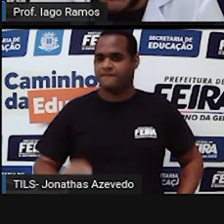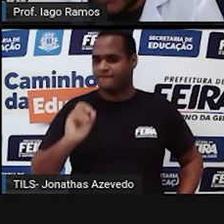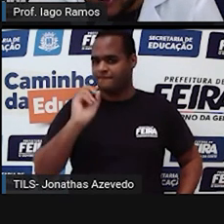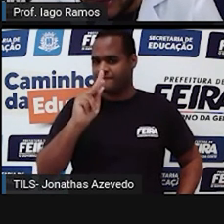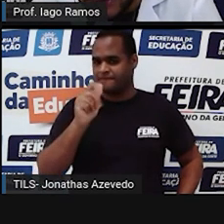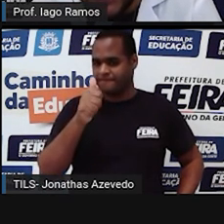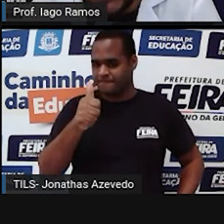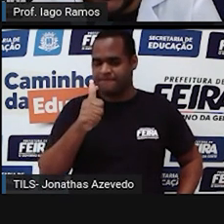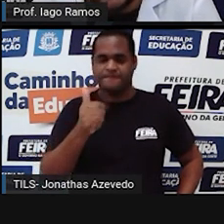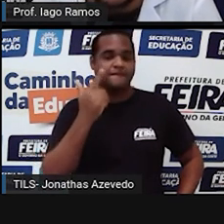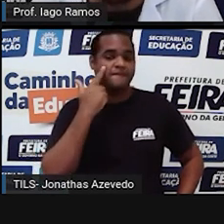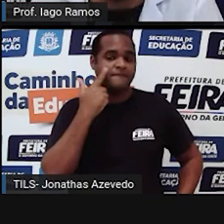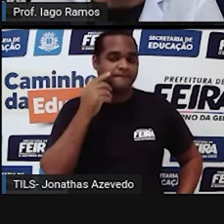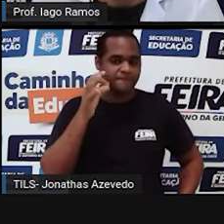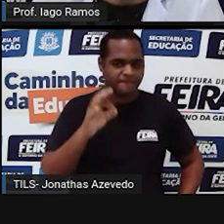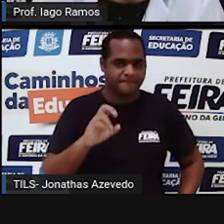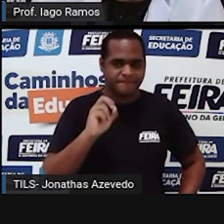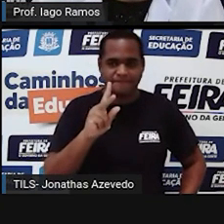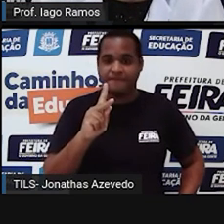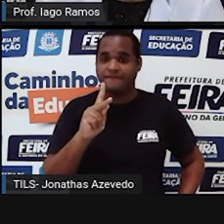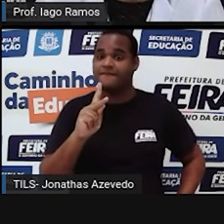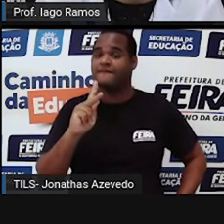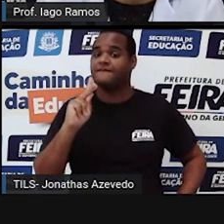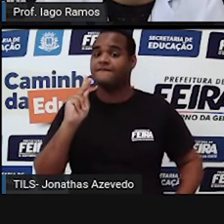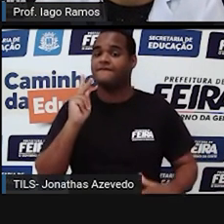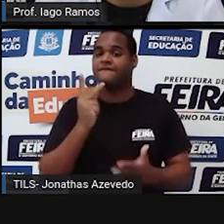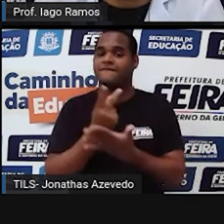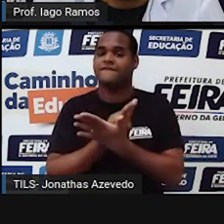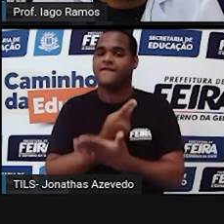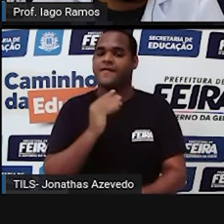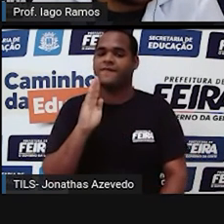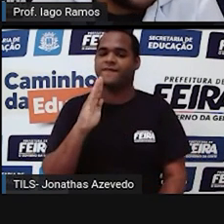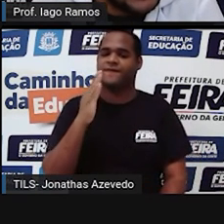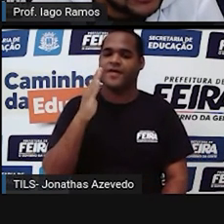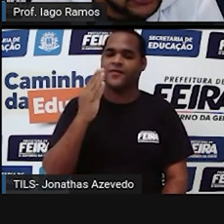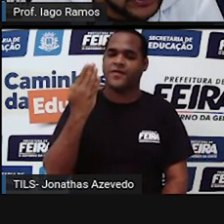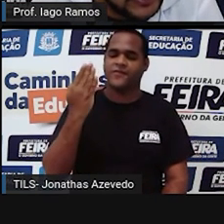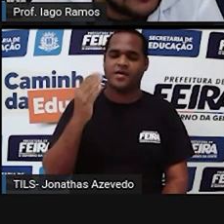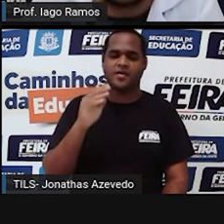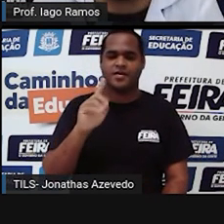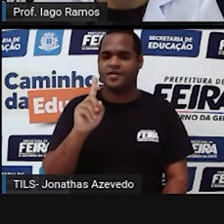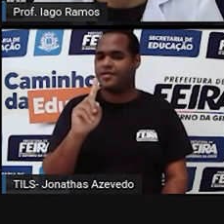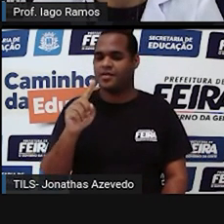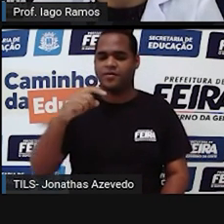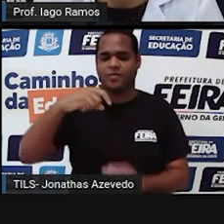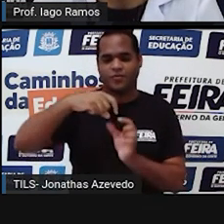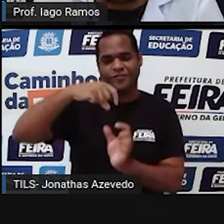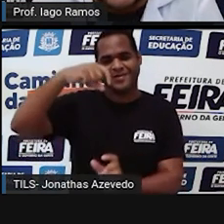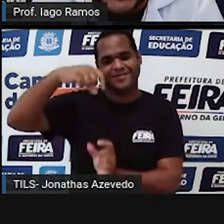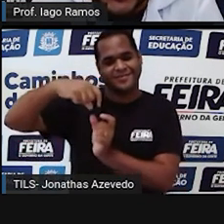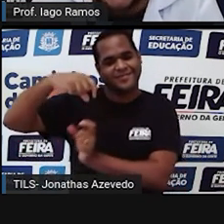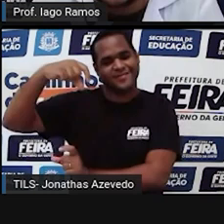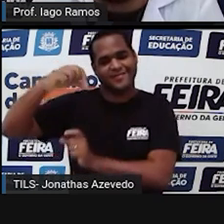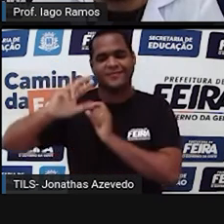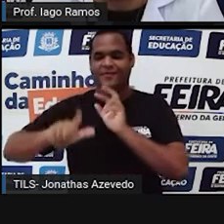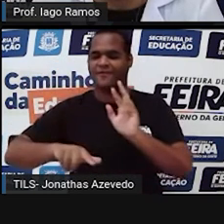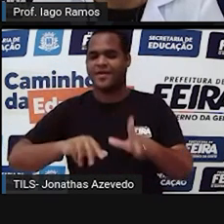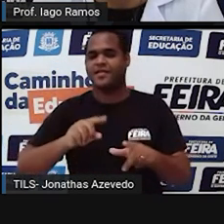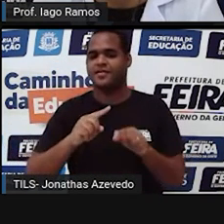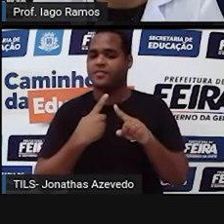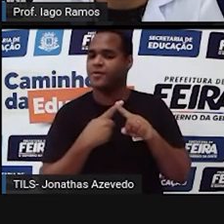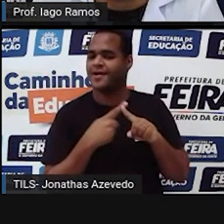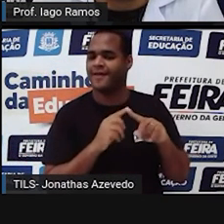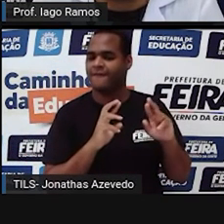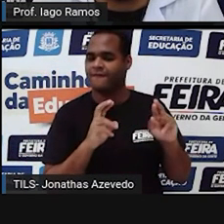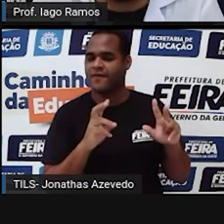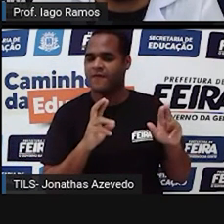Prontinho, já corrigindo, é falso. Esse não é histograma, esse é colunas. Por que que